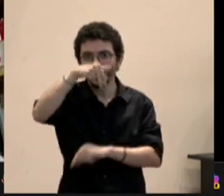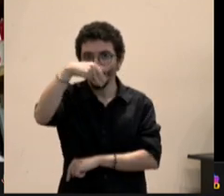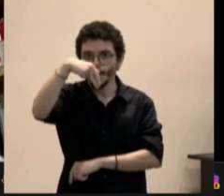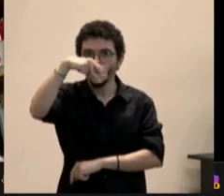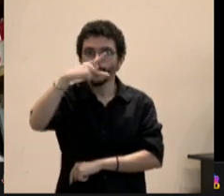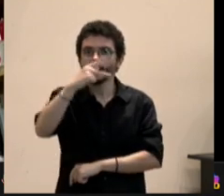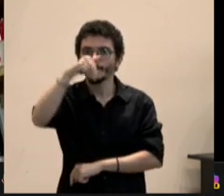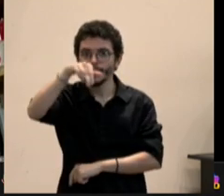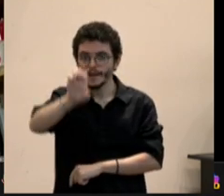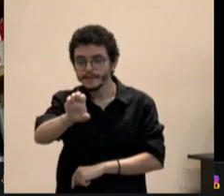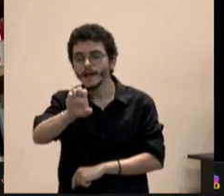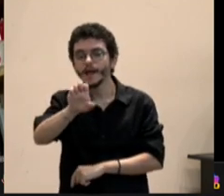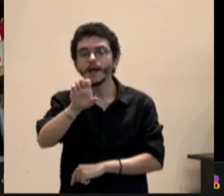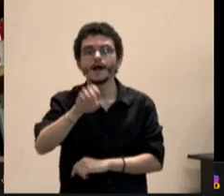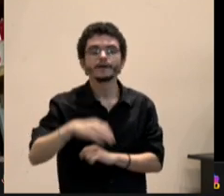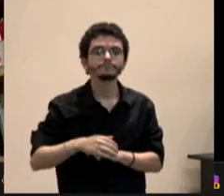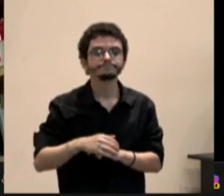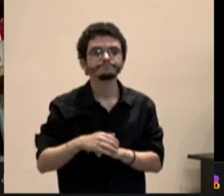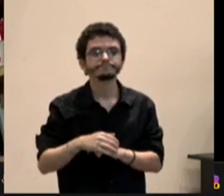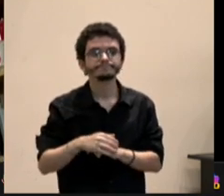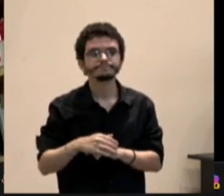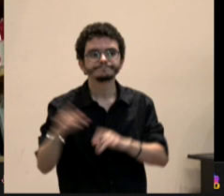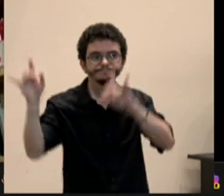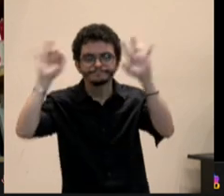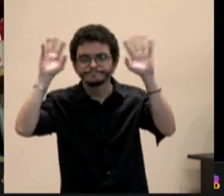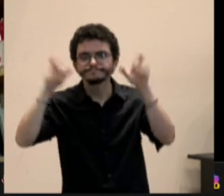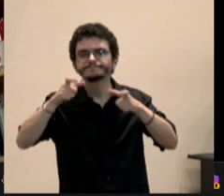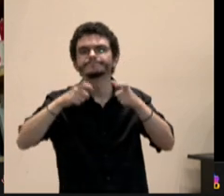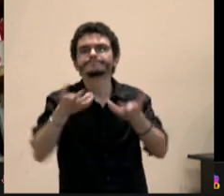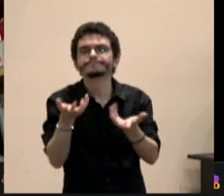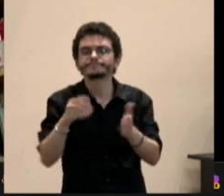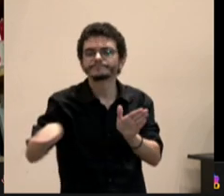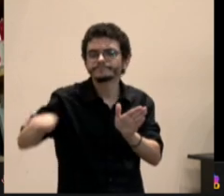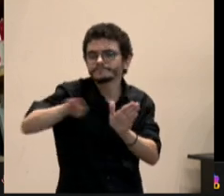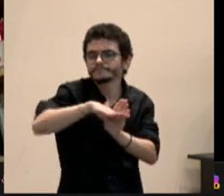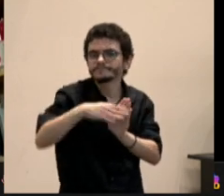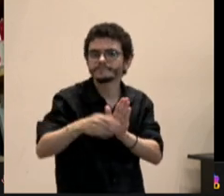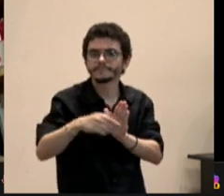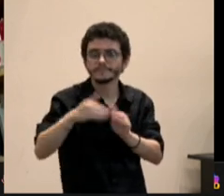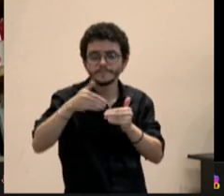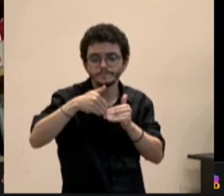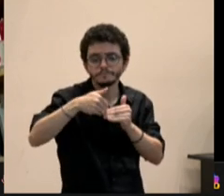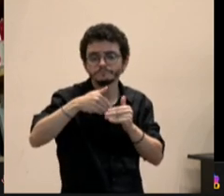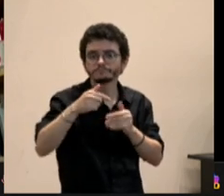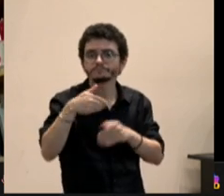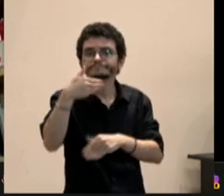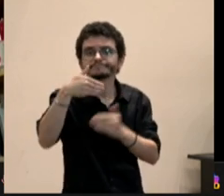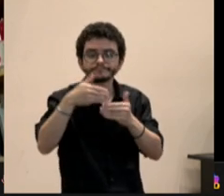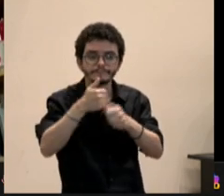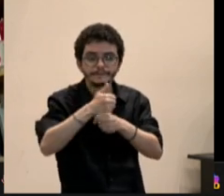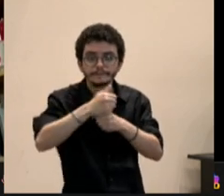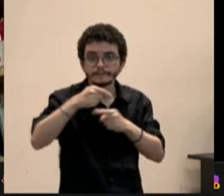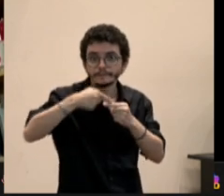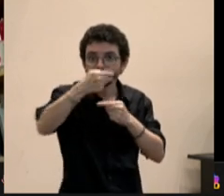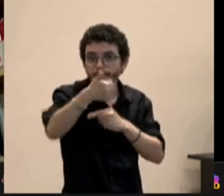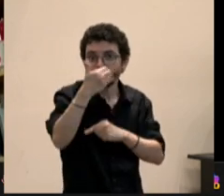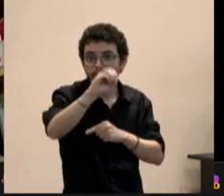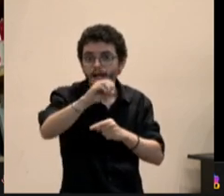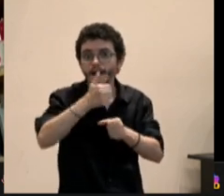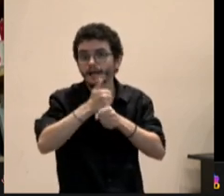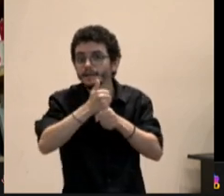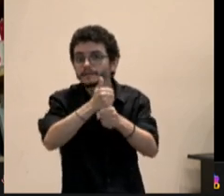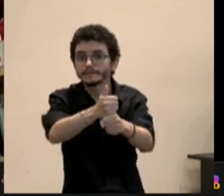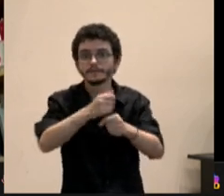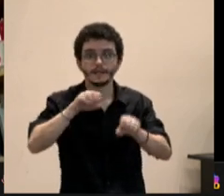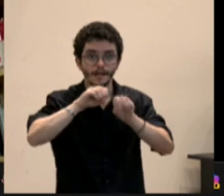ou seja, pensarmos aonde queremos chegar, né, daqui a 10 anos na educação e assim planejarmos,